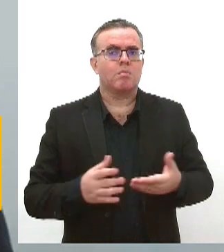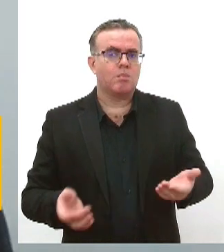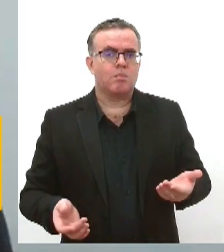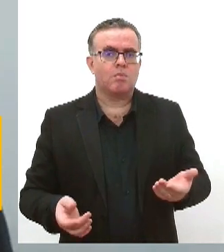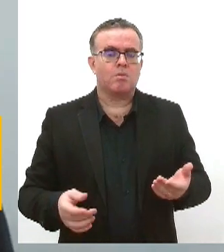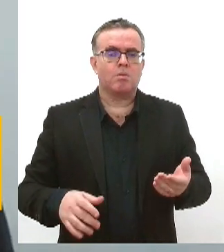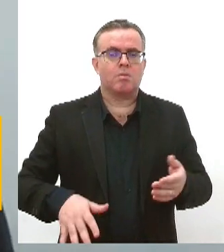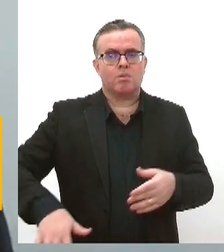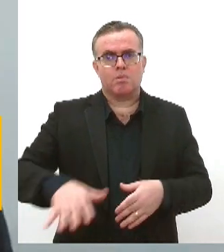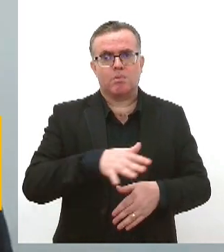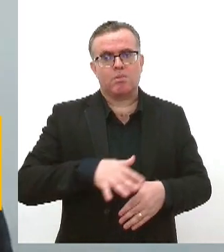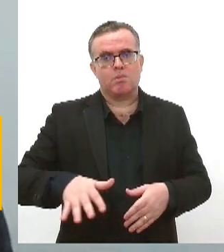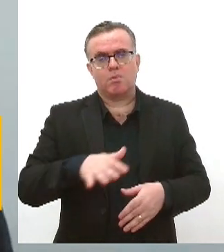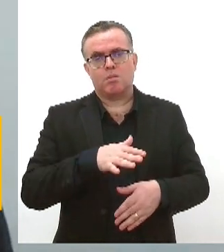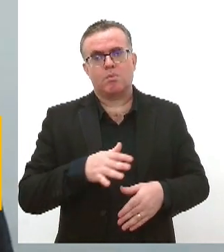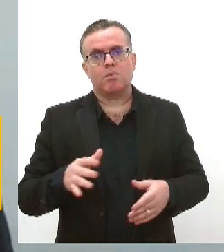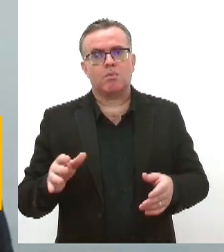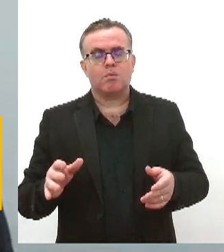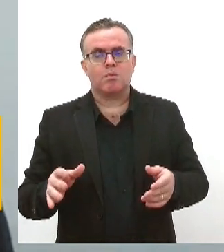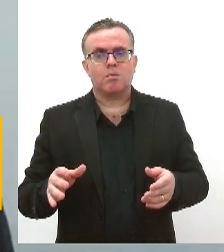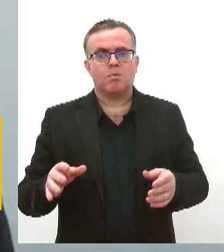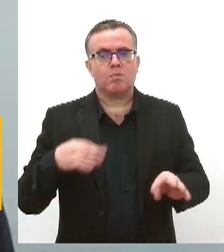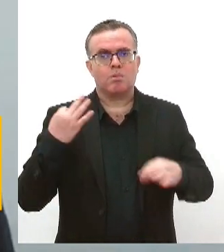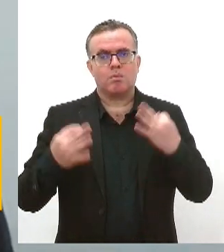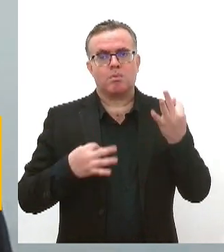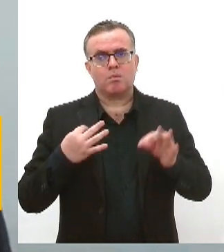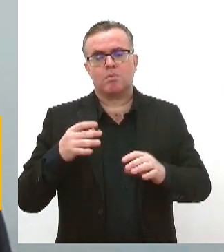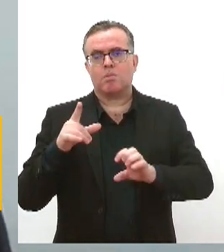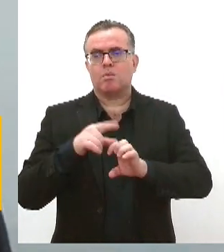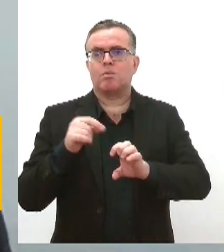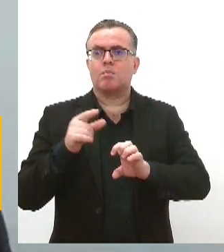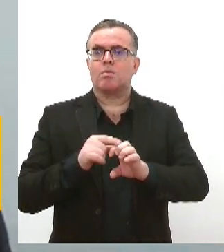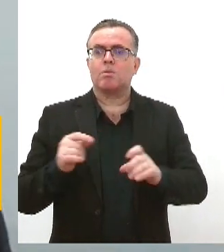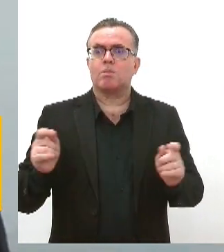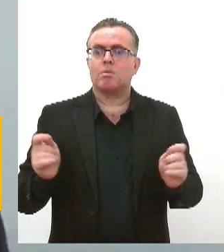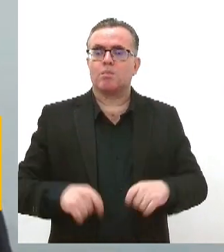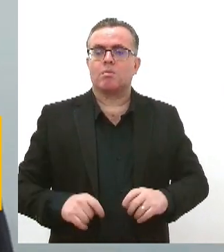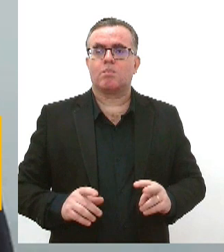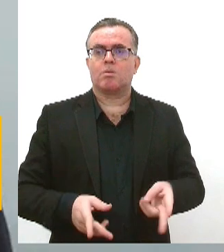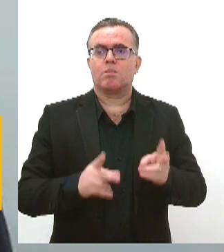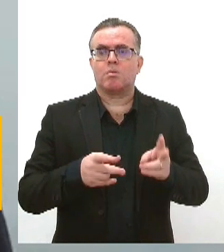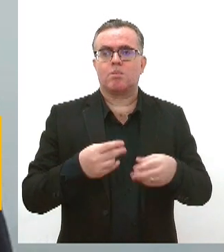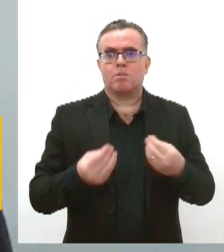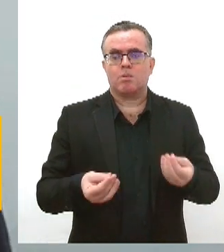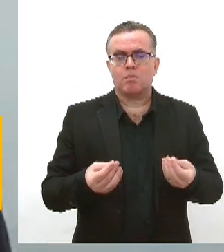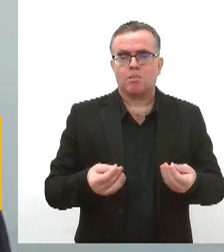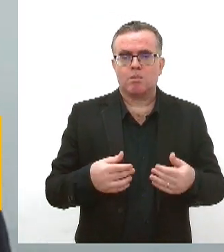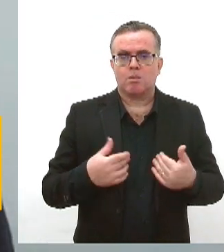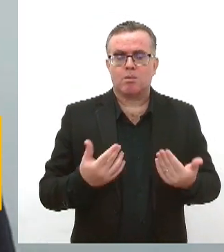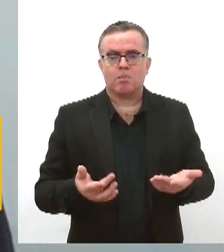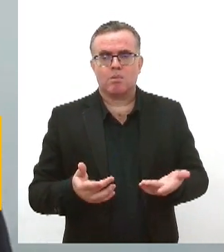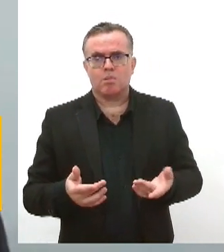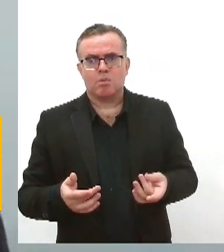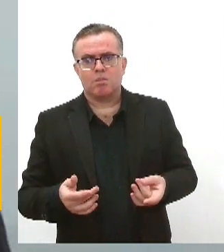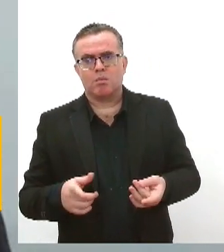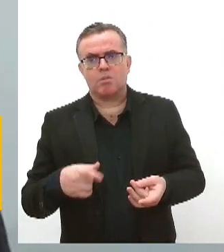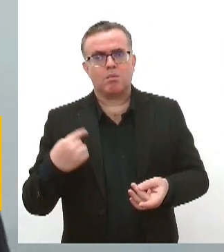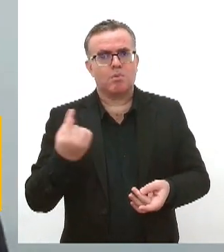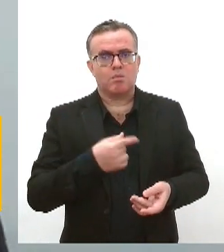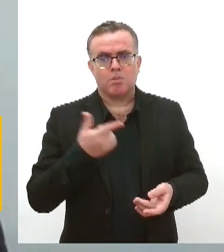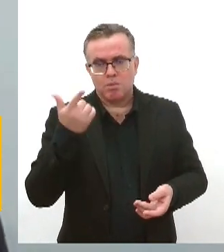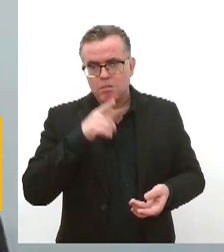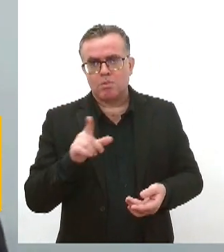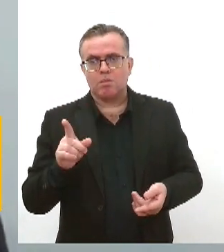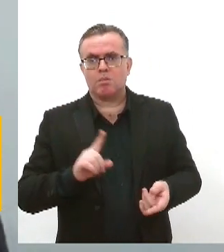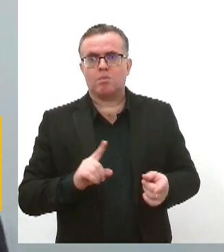e outro na área de empreendedorismo. Nós certamente não conseguiremos fazer no